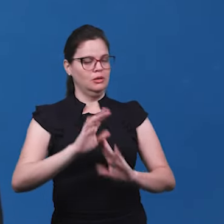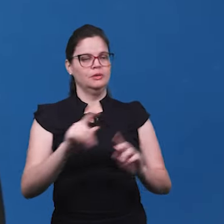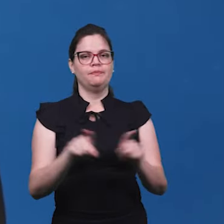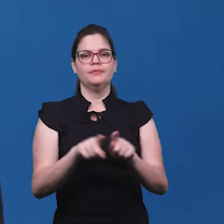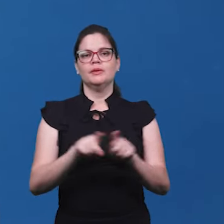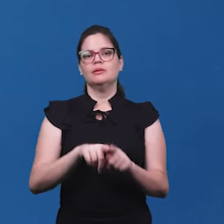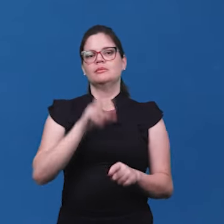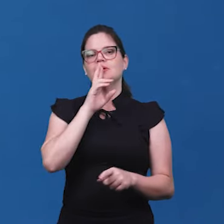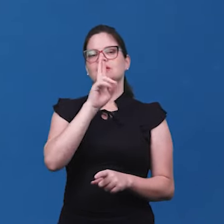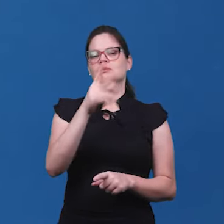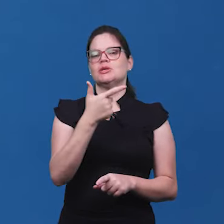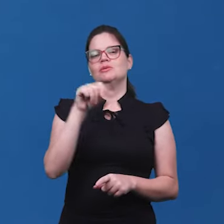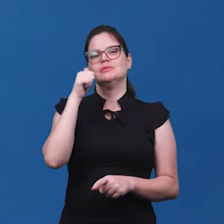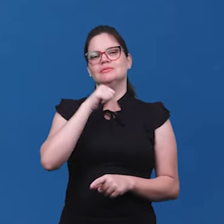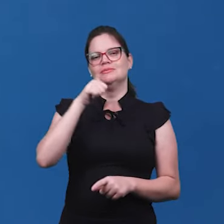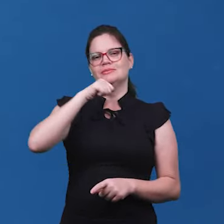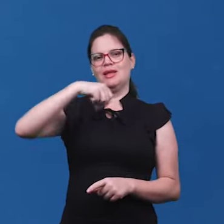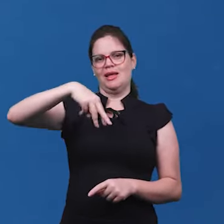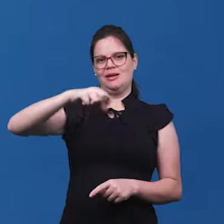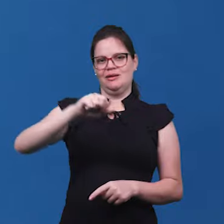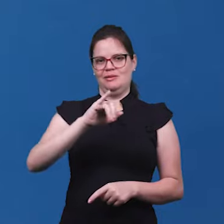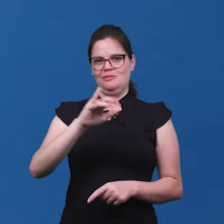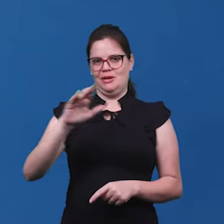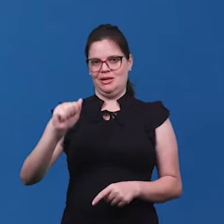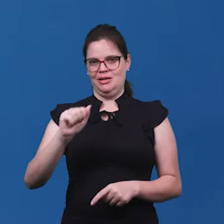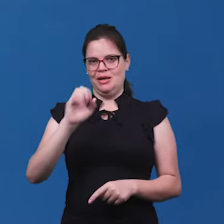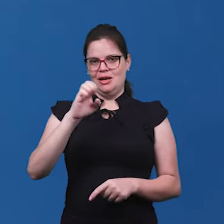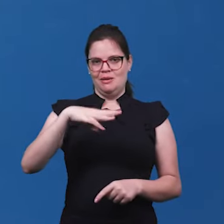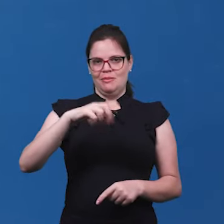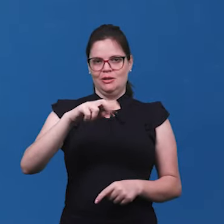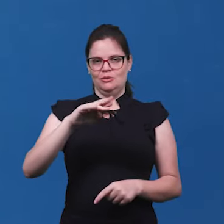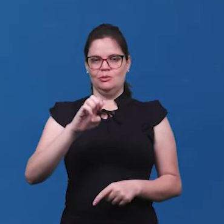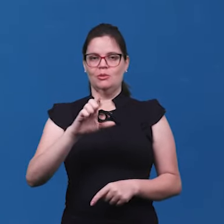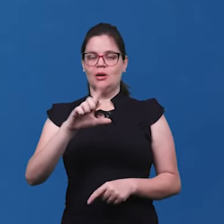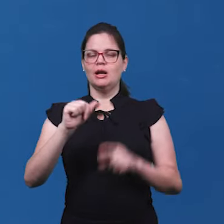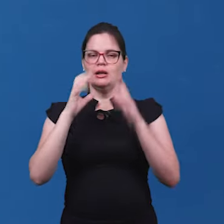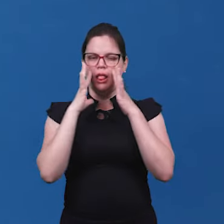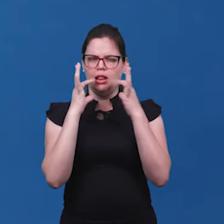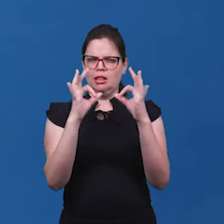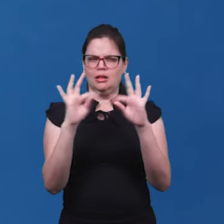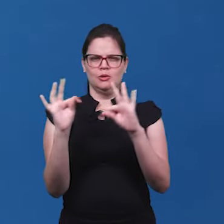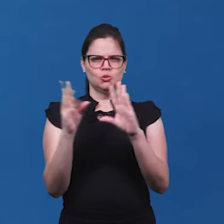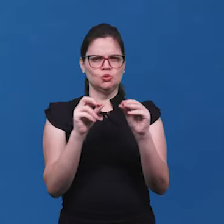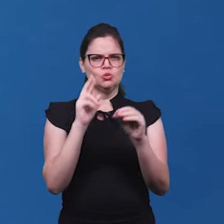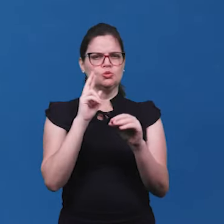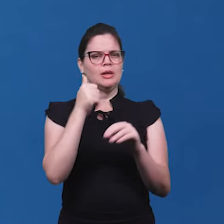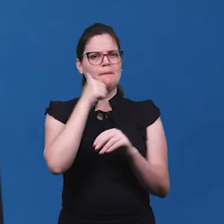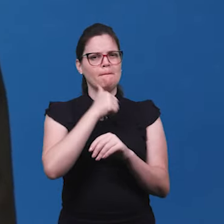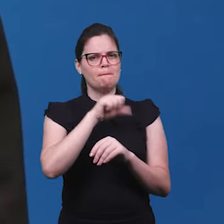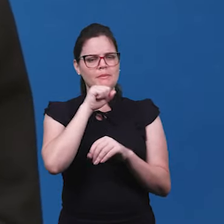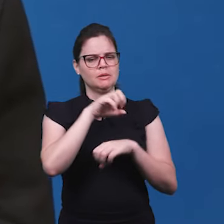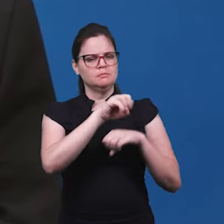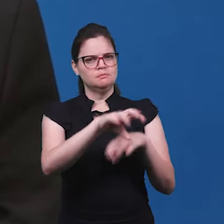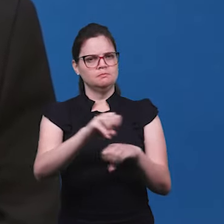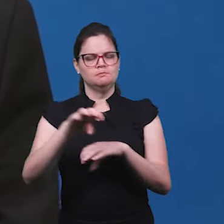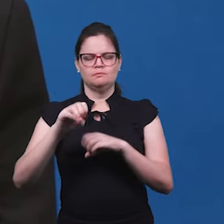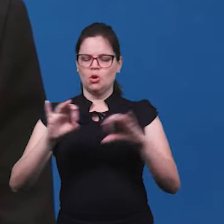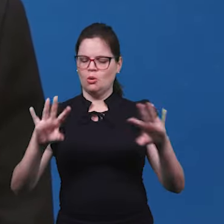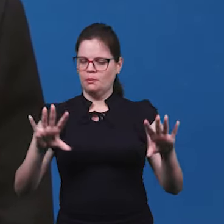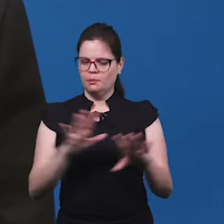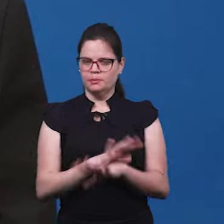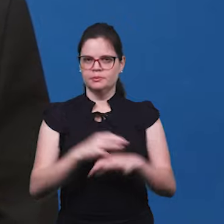atenta o tempo todo ao ensino dado pela mãe, um ensino muito completo. Eu acho que essa mãe é uma professora, porque foi